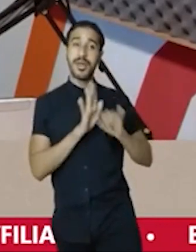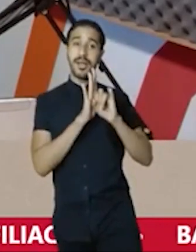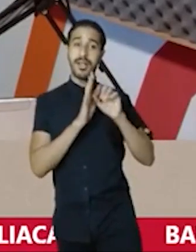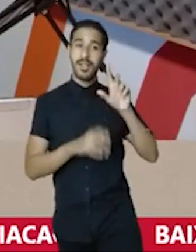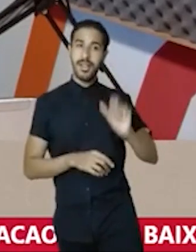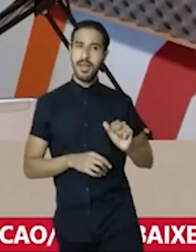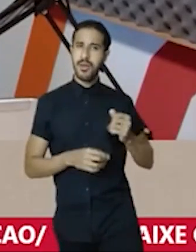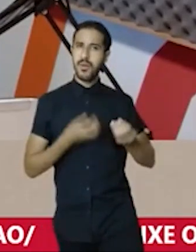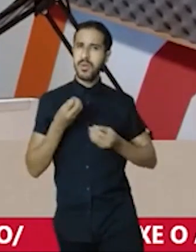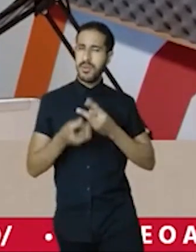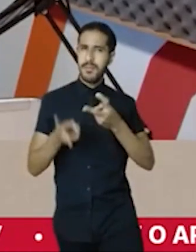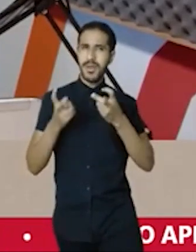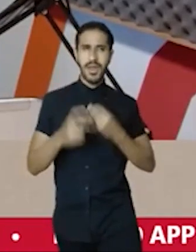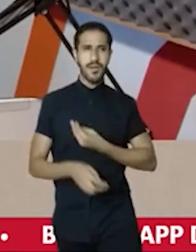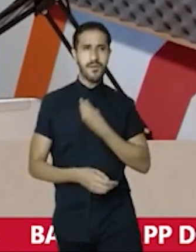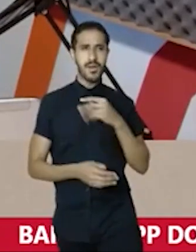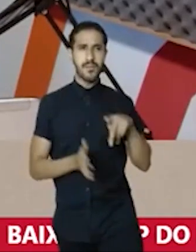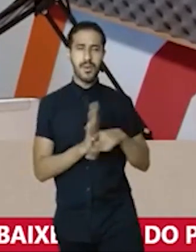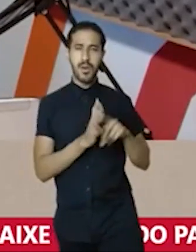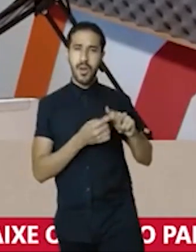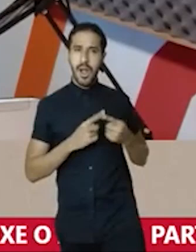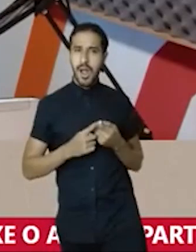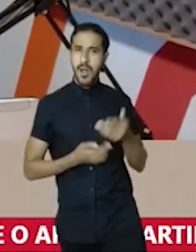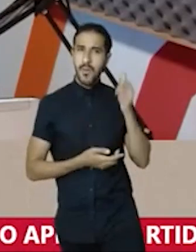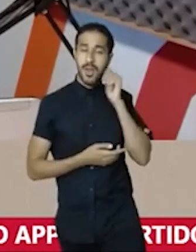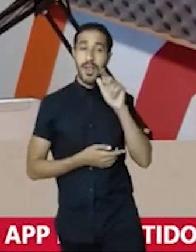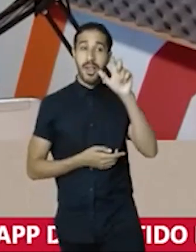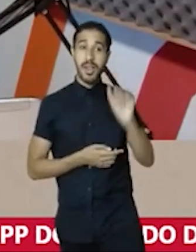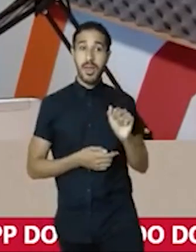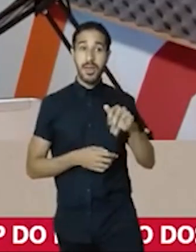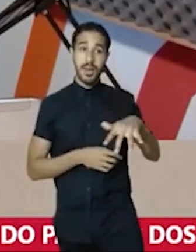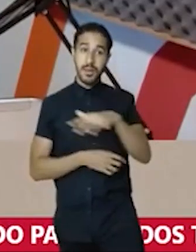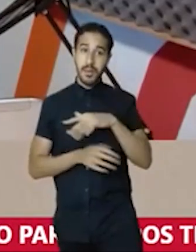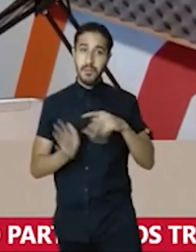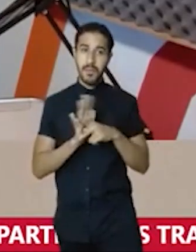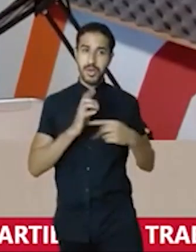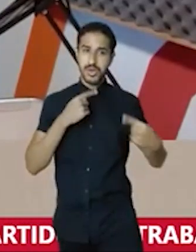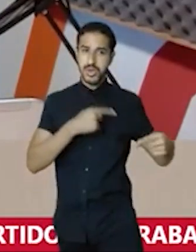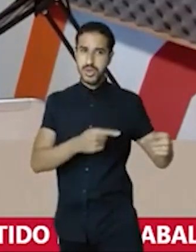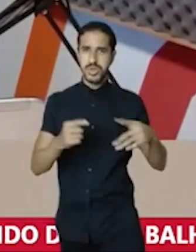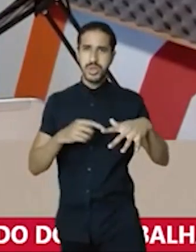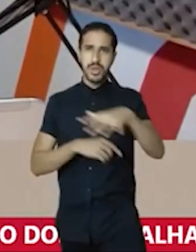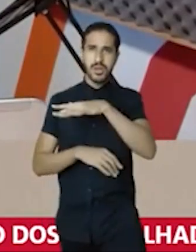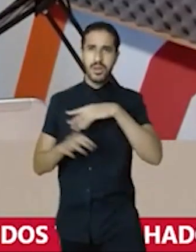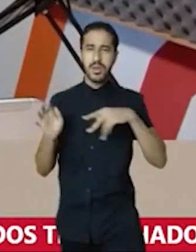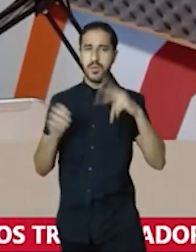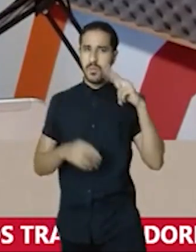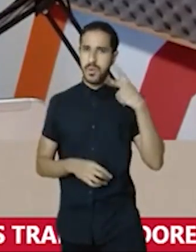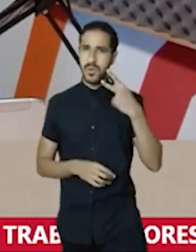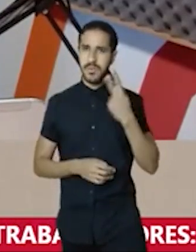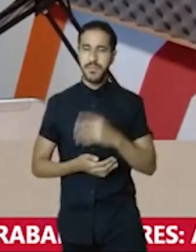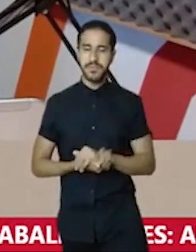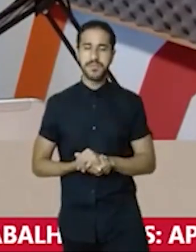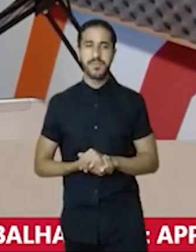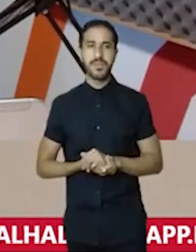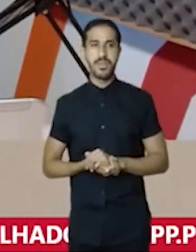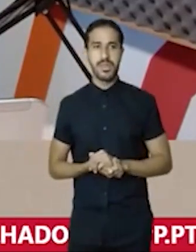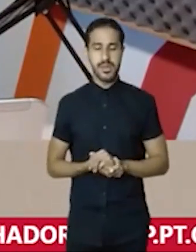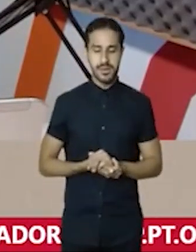e a articulação das mulheres lésbicas nos espaços de debate, nos espaços políticos?